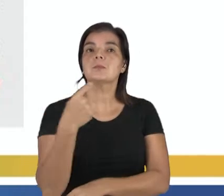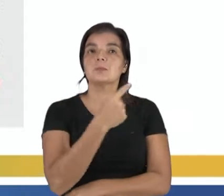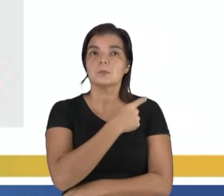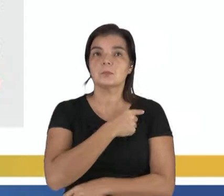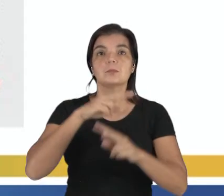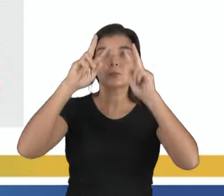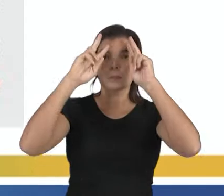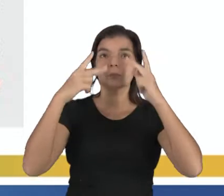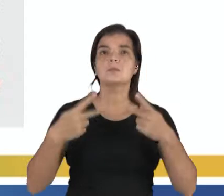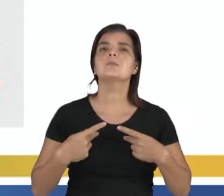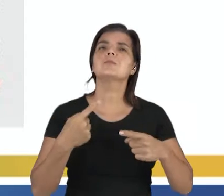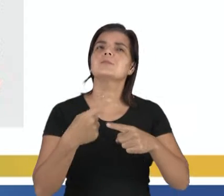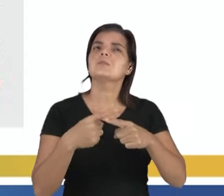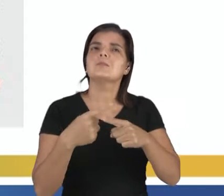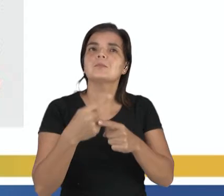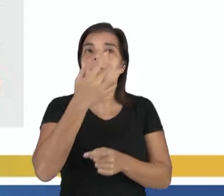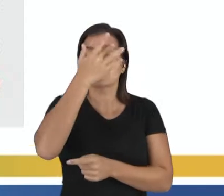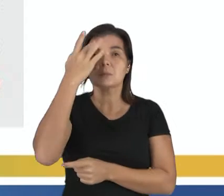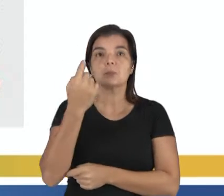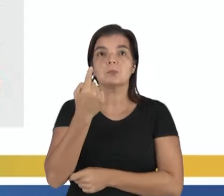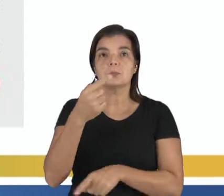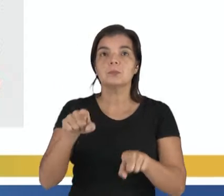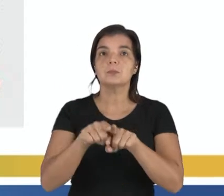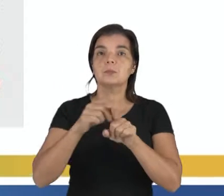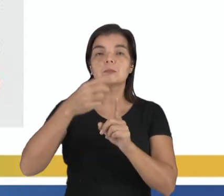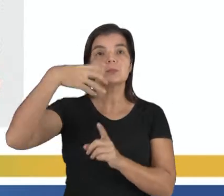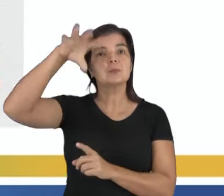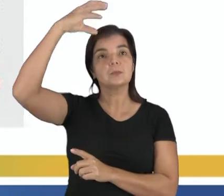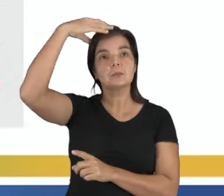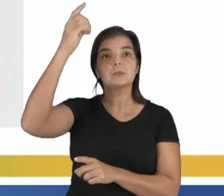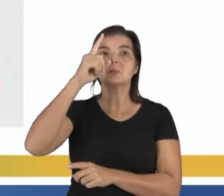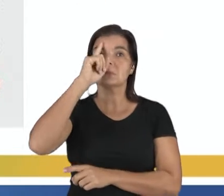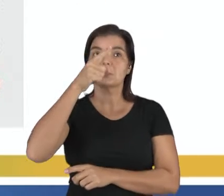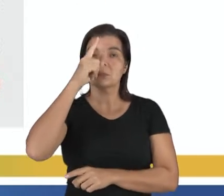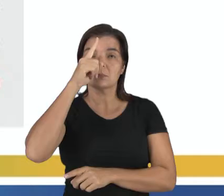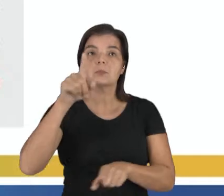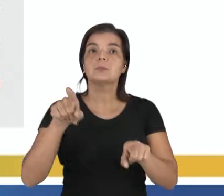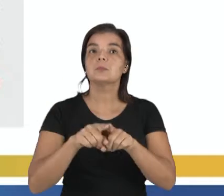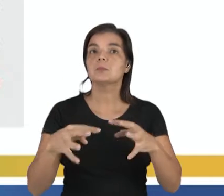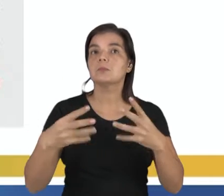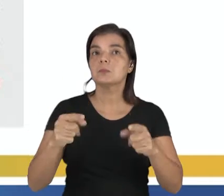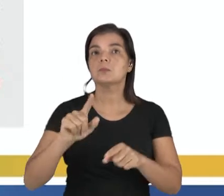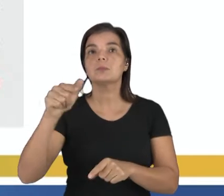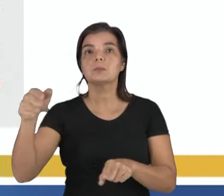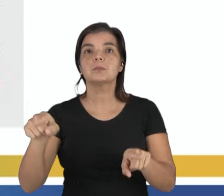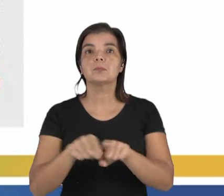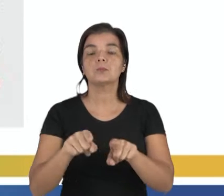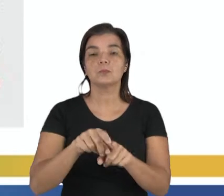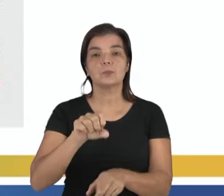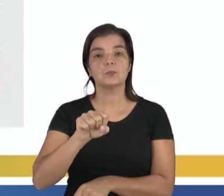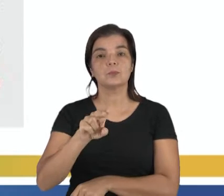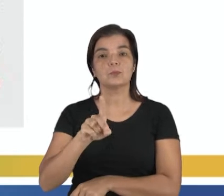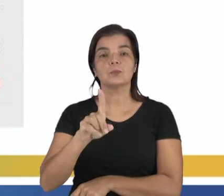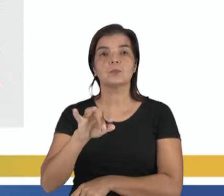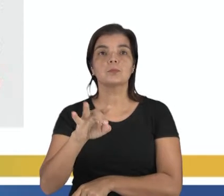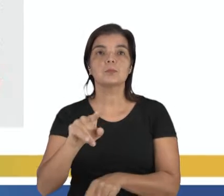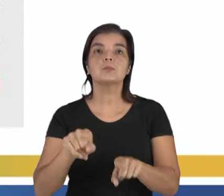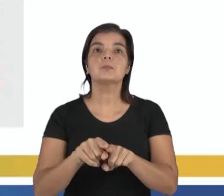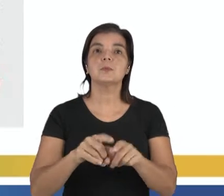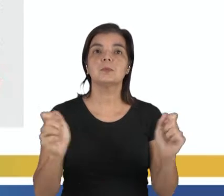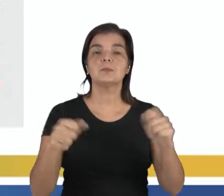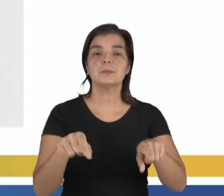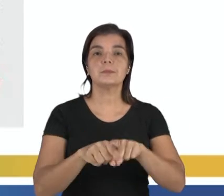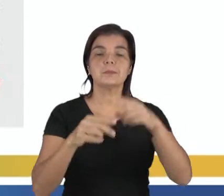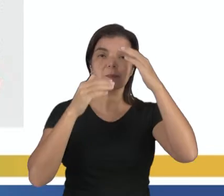somos seres humanos, então por que uma pessoa é chamada de rei e pode mandar e desmandar, e as outras são chamadas de súditos e só